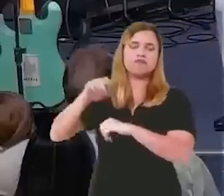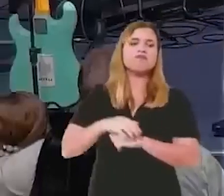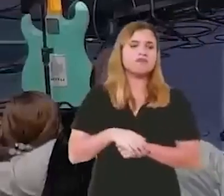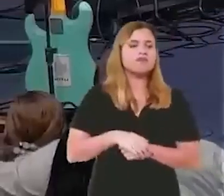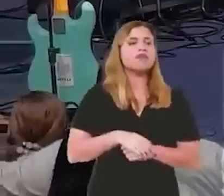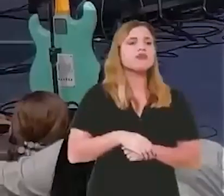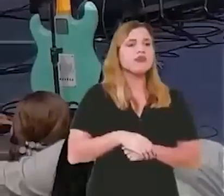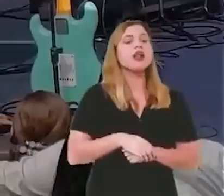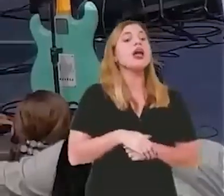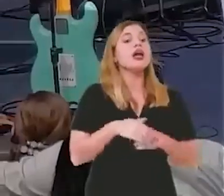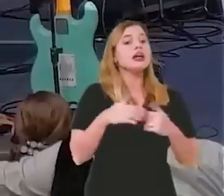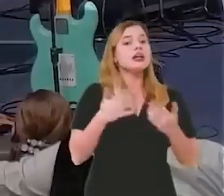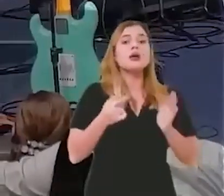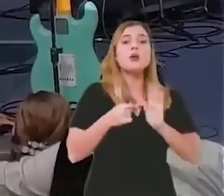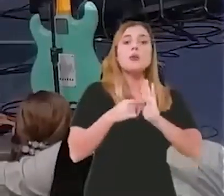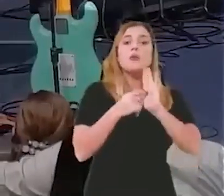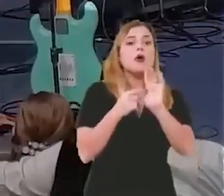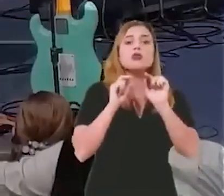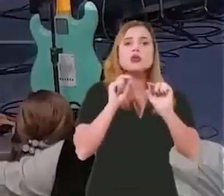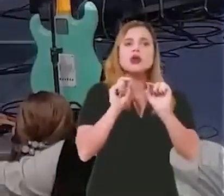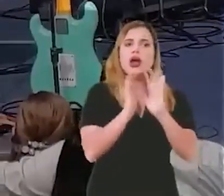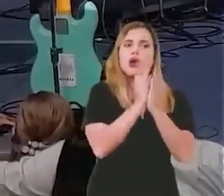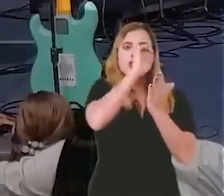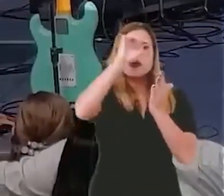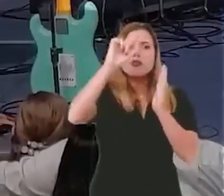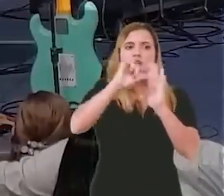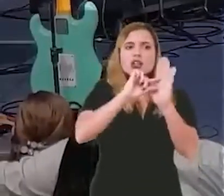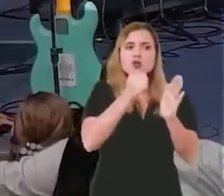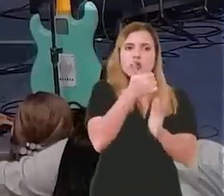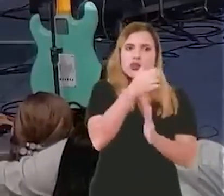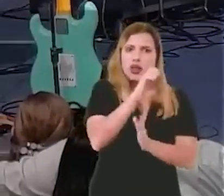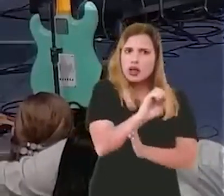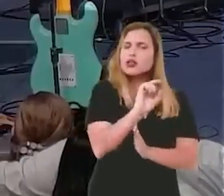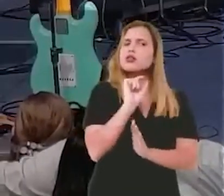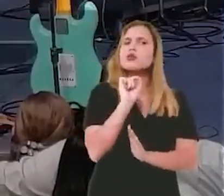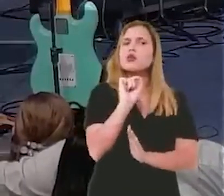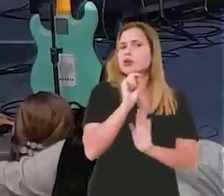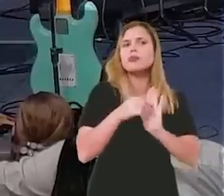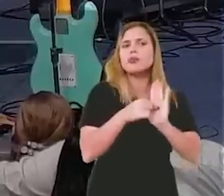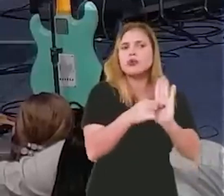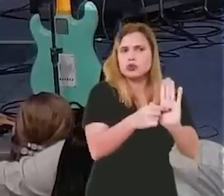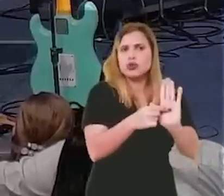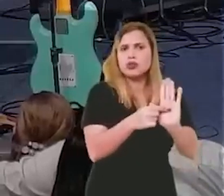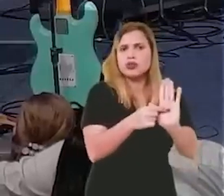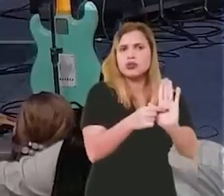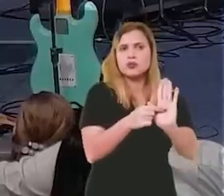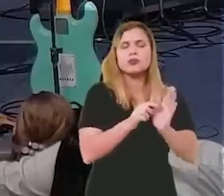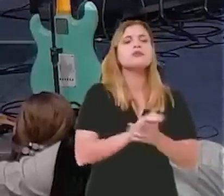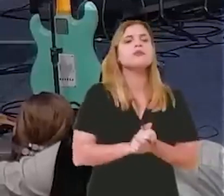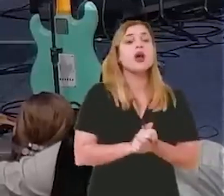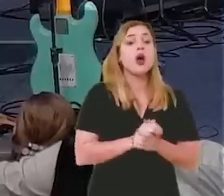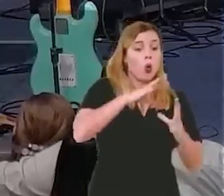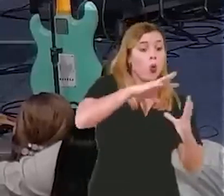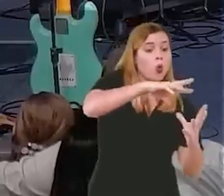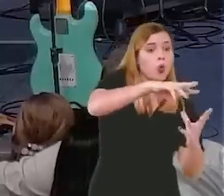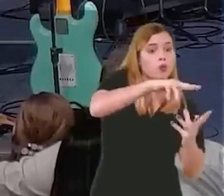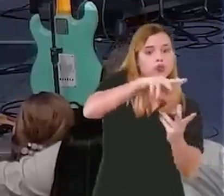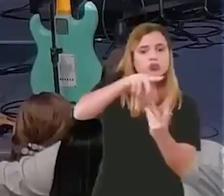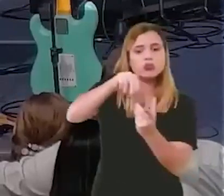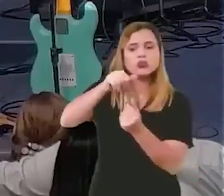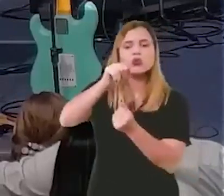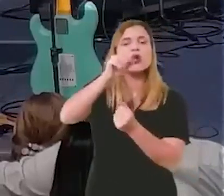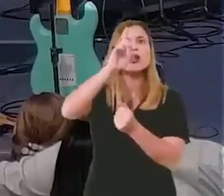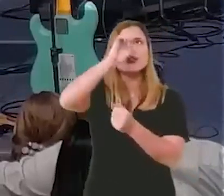rejeição de Jesus. O que está escrito no verso 10? O verbo estava no mundo, o mundo foi feito por intermédio